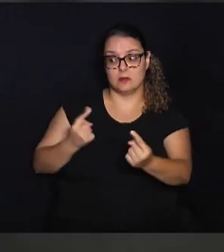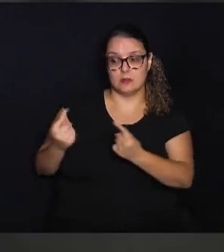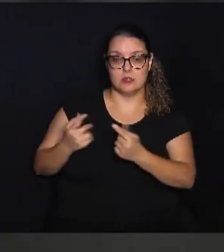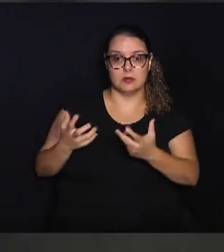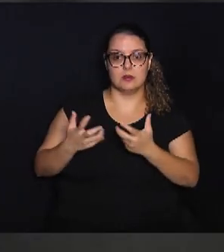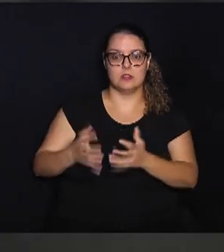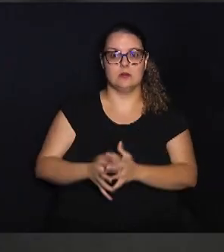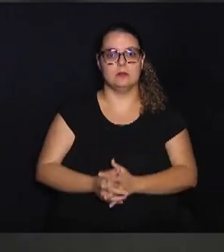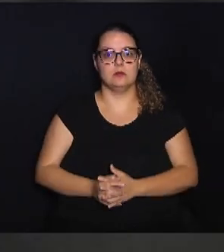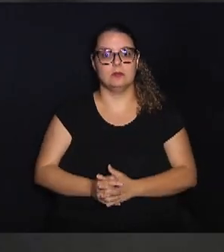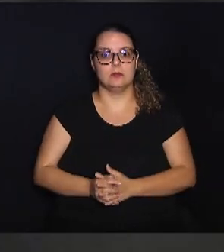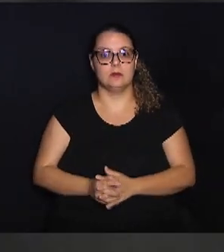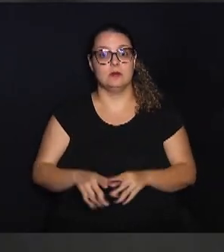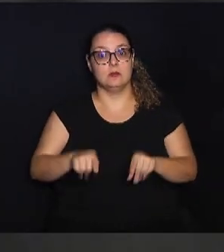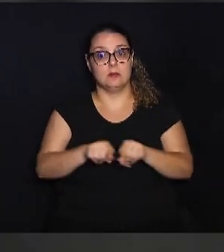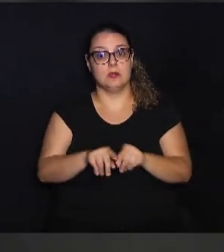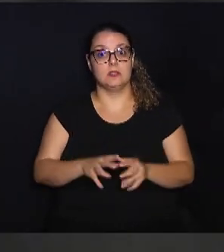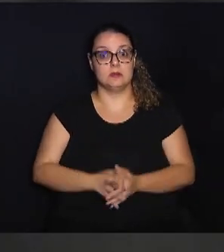outro lado,